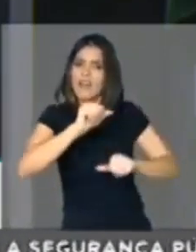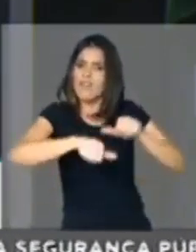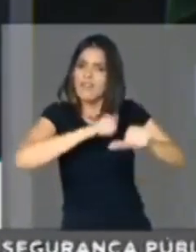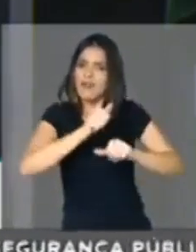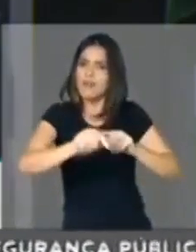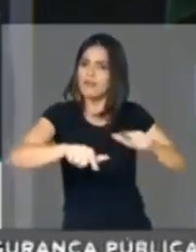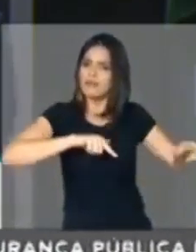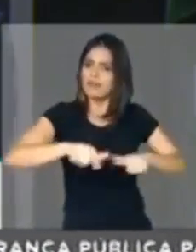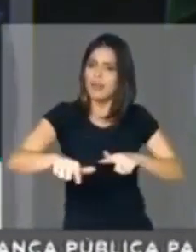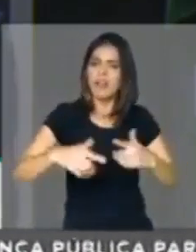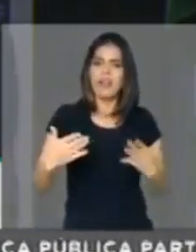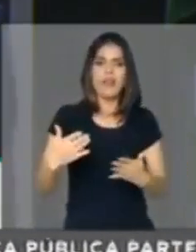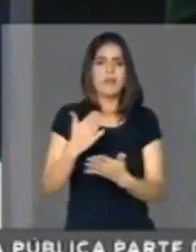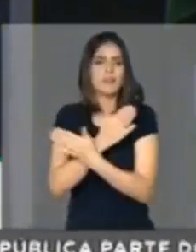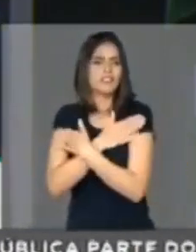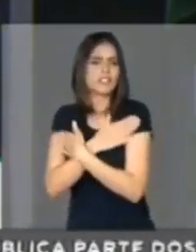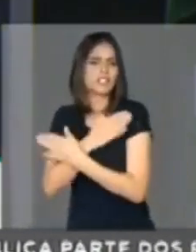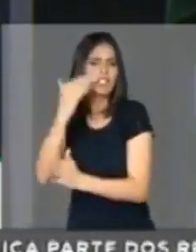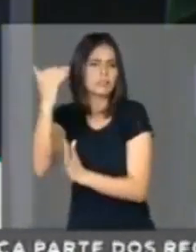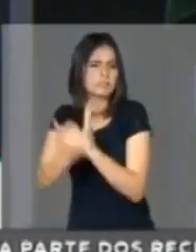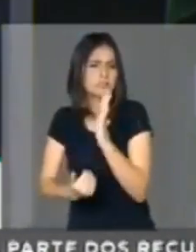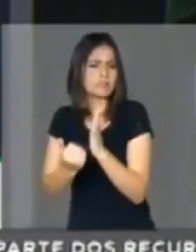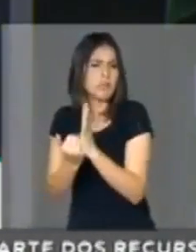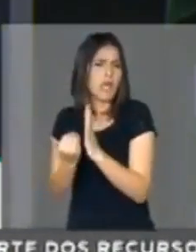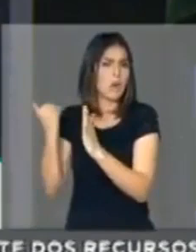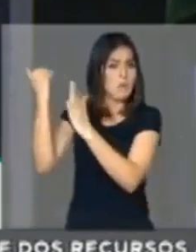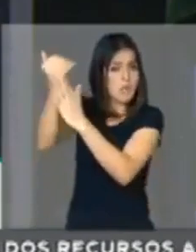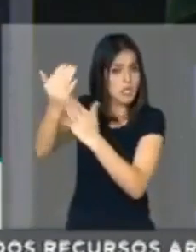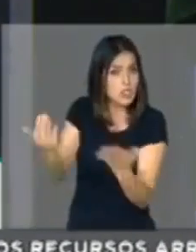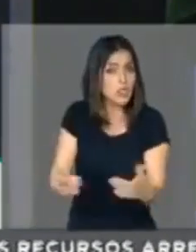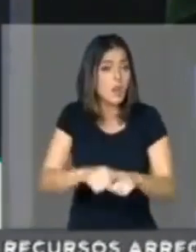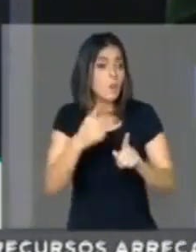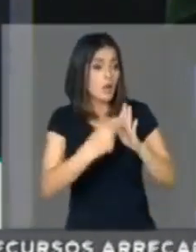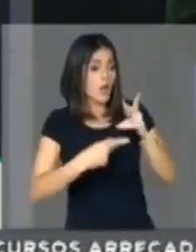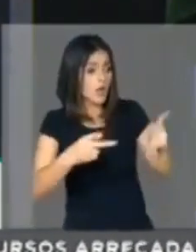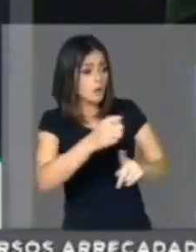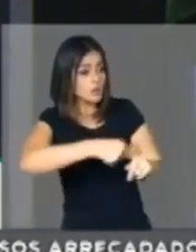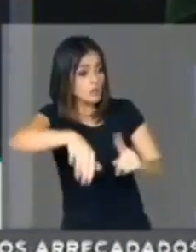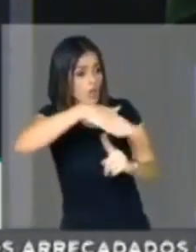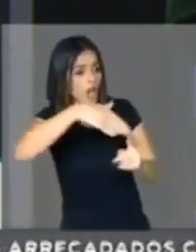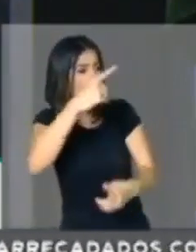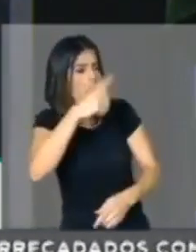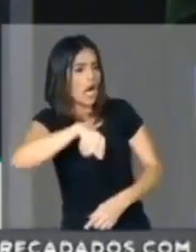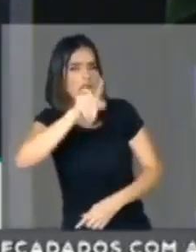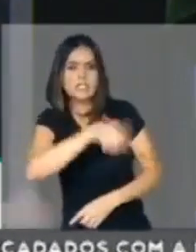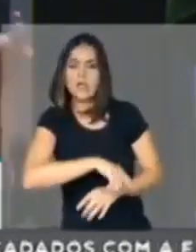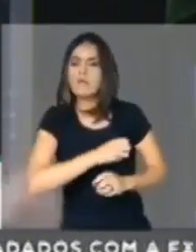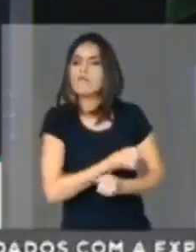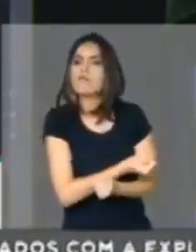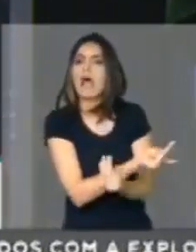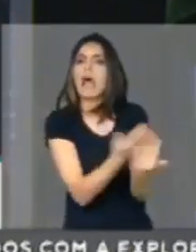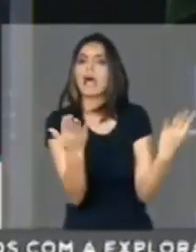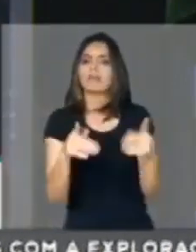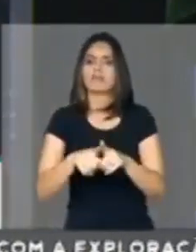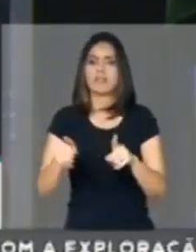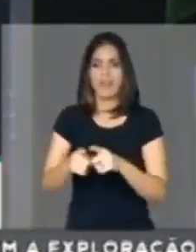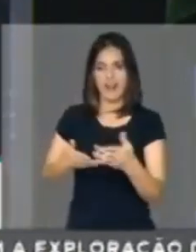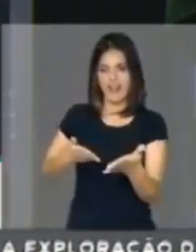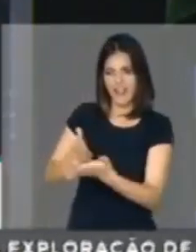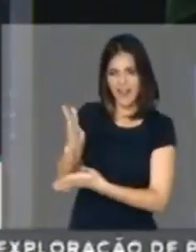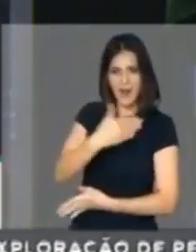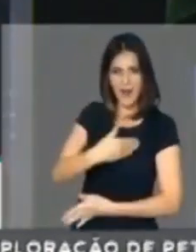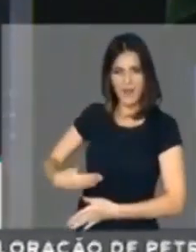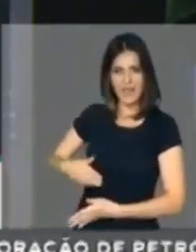trabalhista que tirou emprego, para tirar programas sociais, para eleger um governo de direita e de interesse